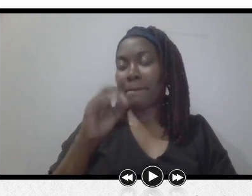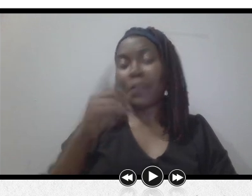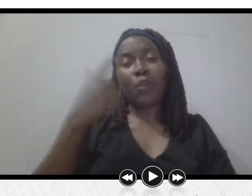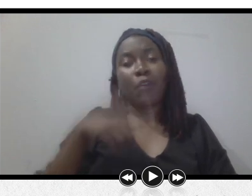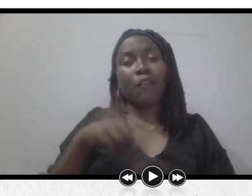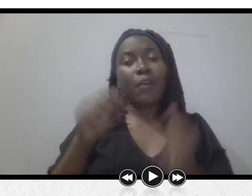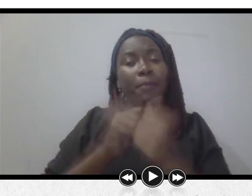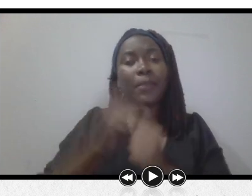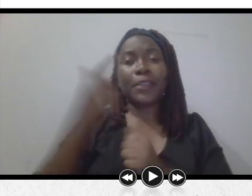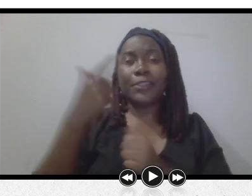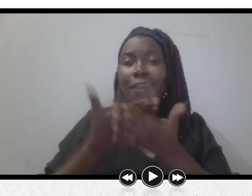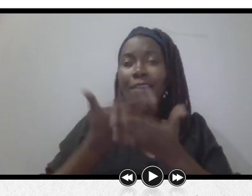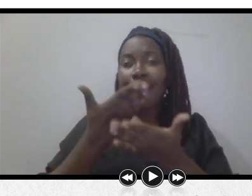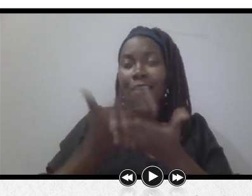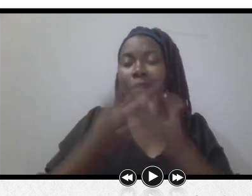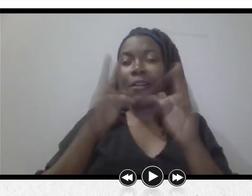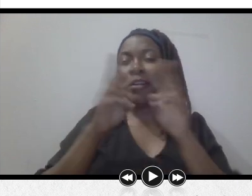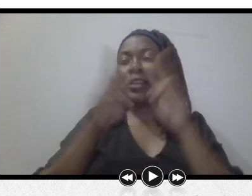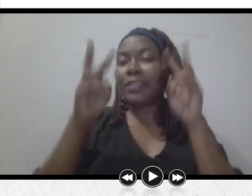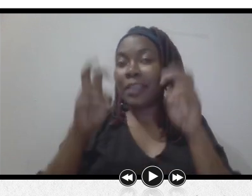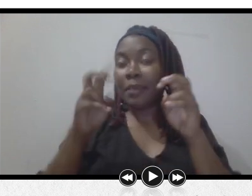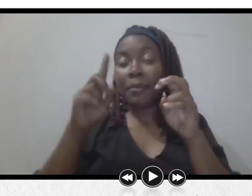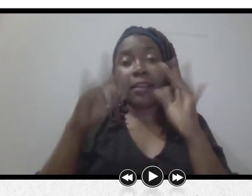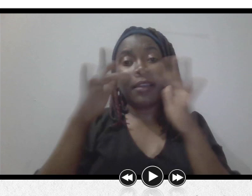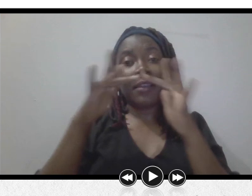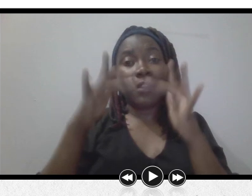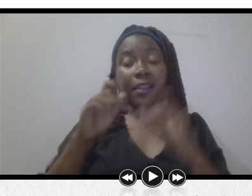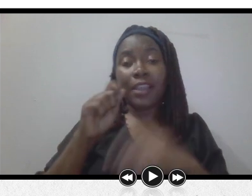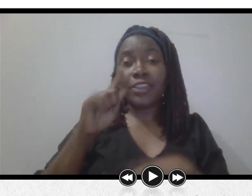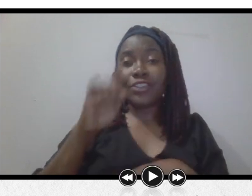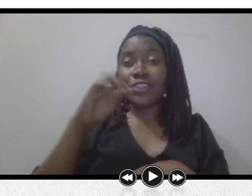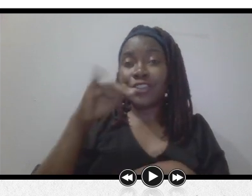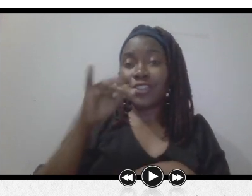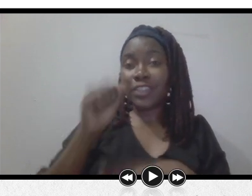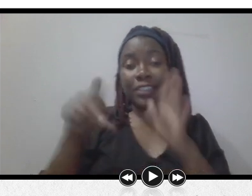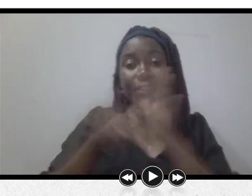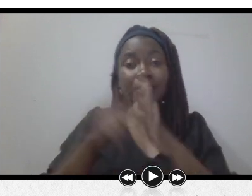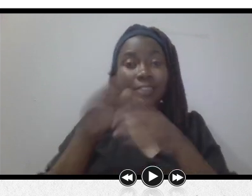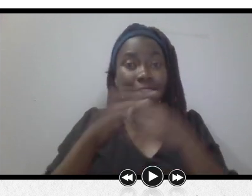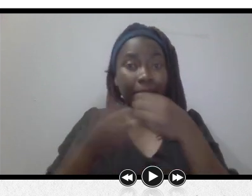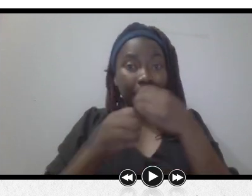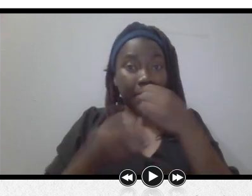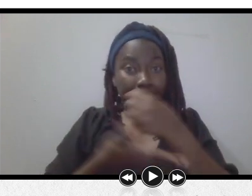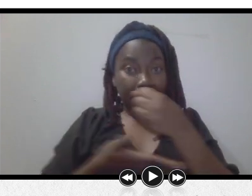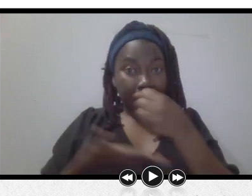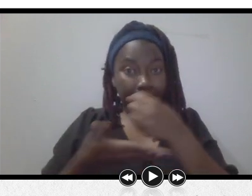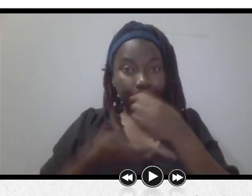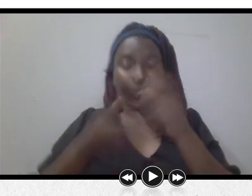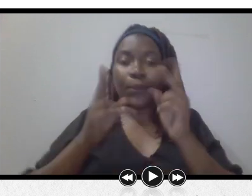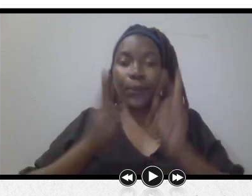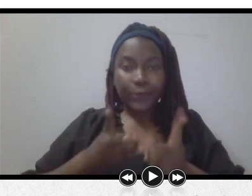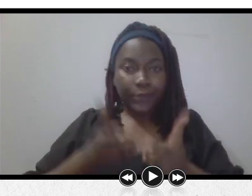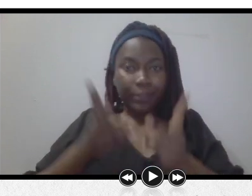uma aula, e o tema de nossa aula de hoje é tratar sobre agências reguladoras de saneamento básico, em